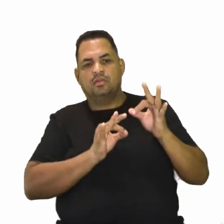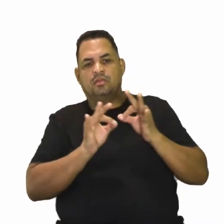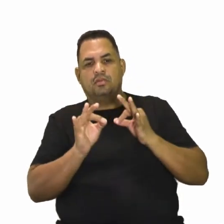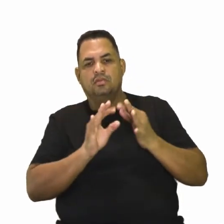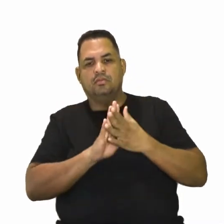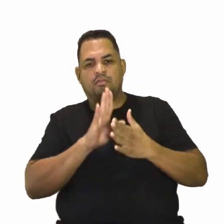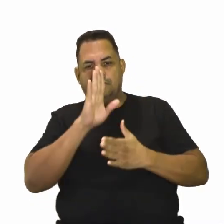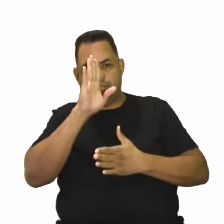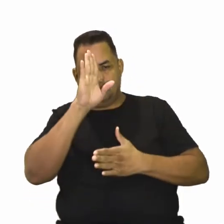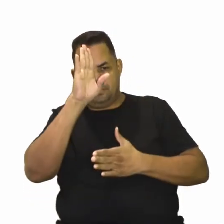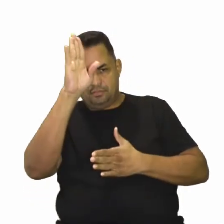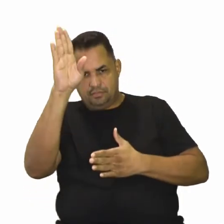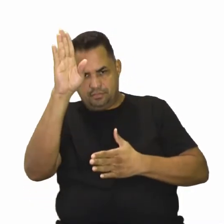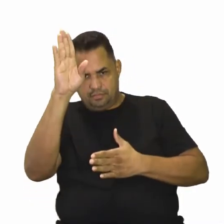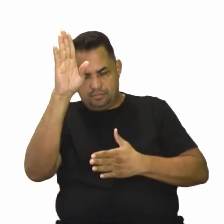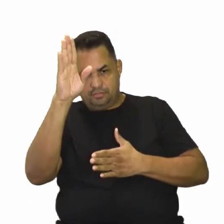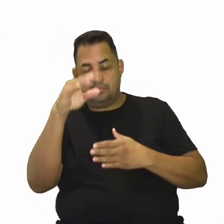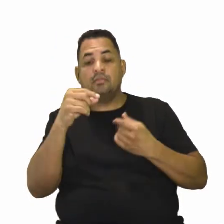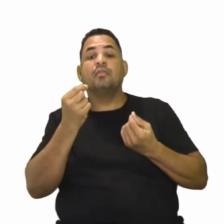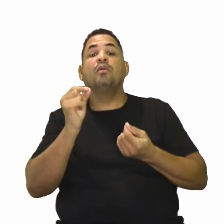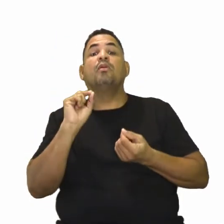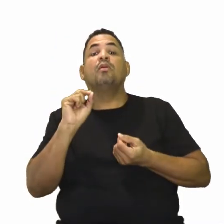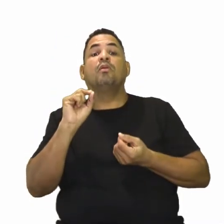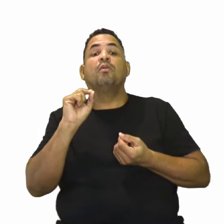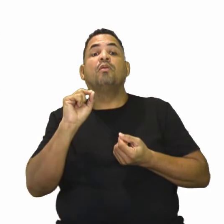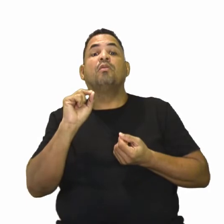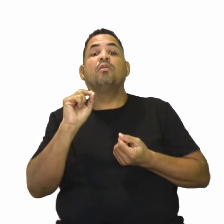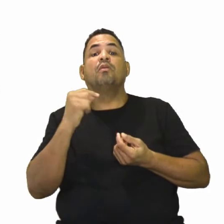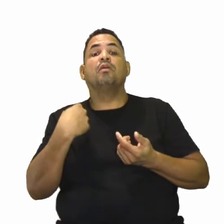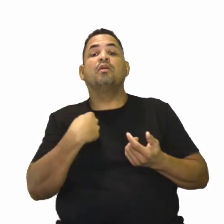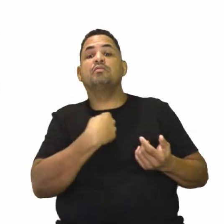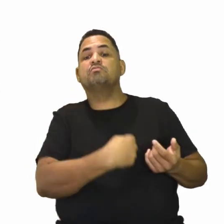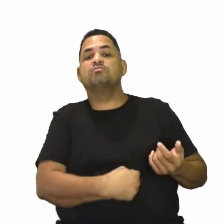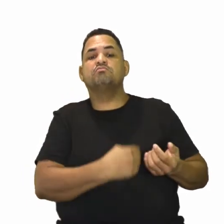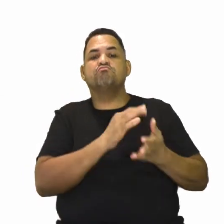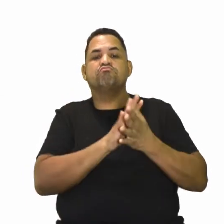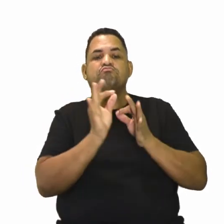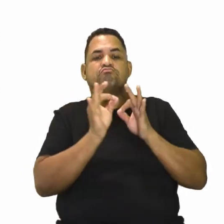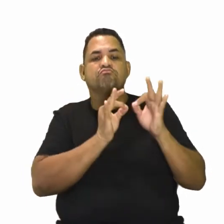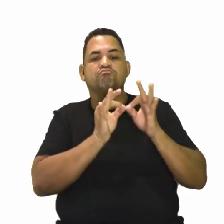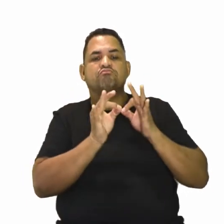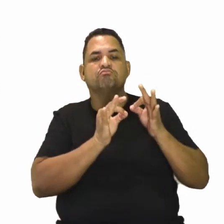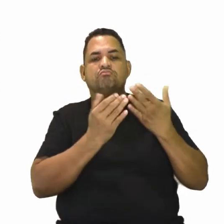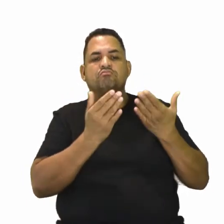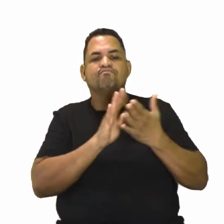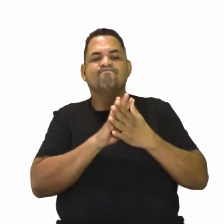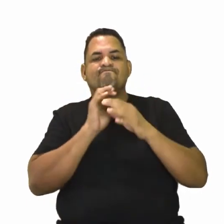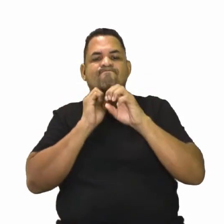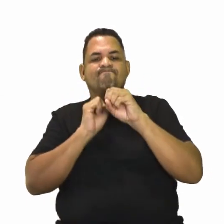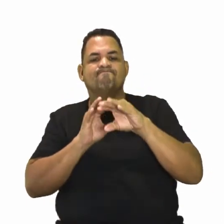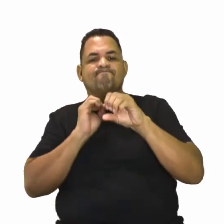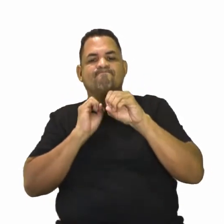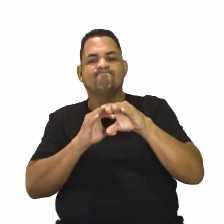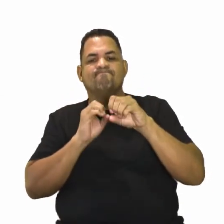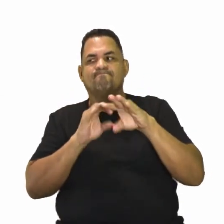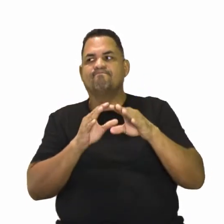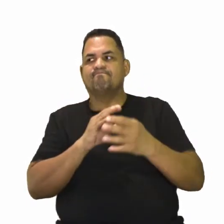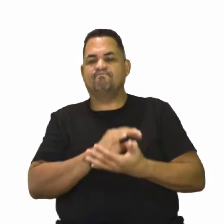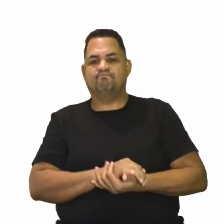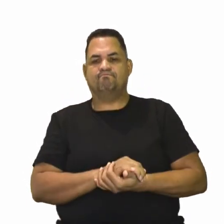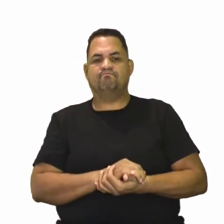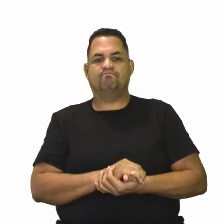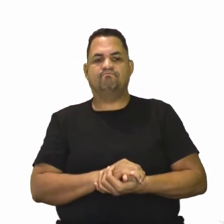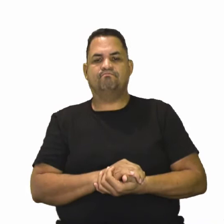estabeleceu a prioridade em quê? O que a China colocou como prioridade? Educação.